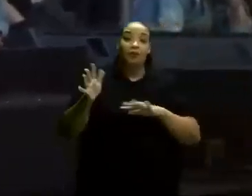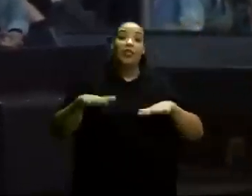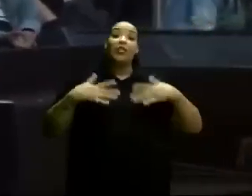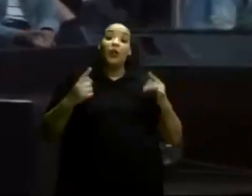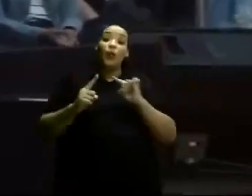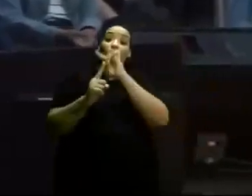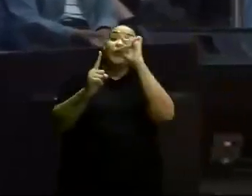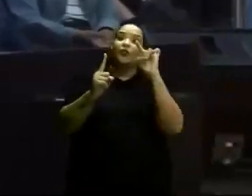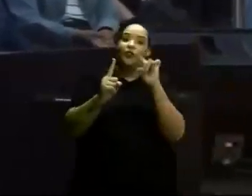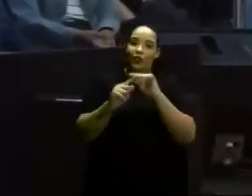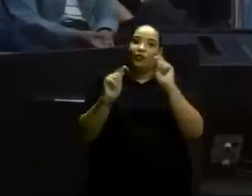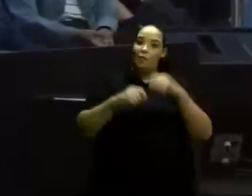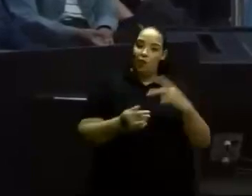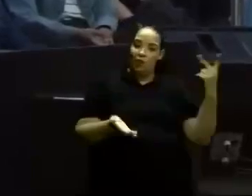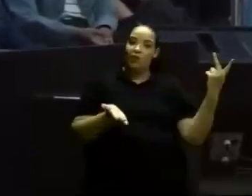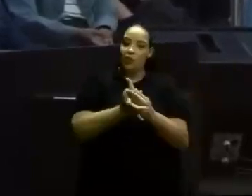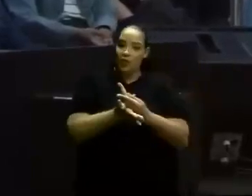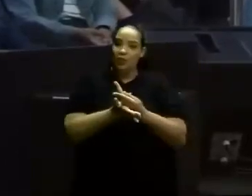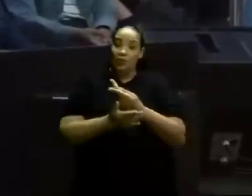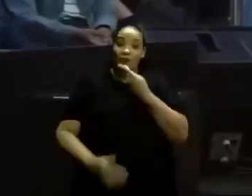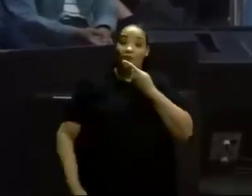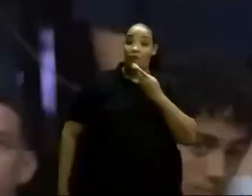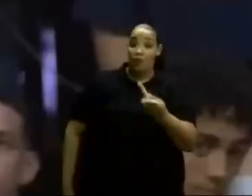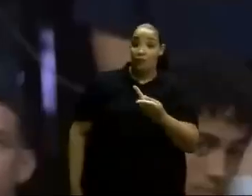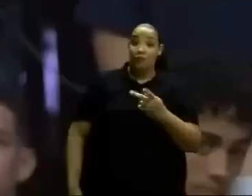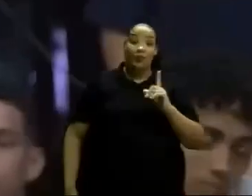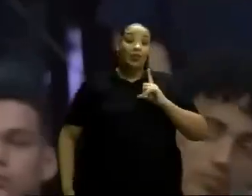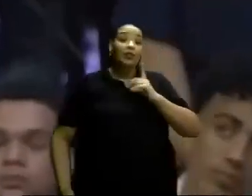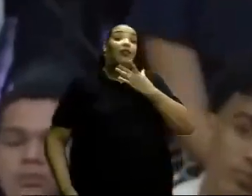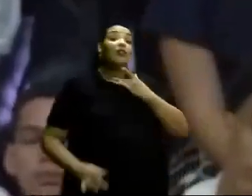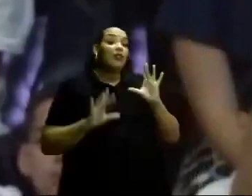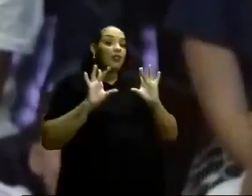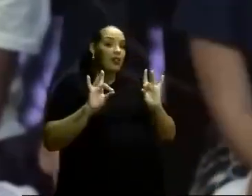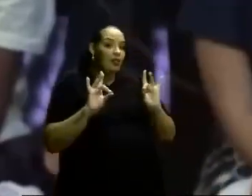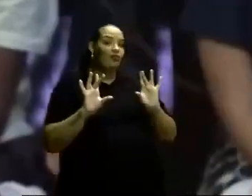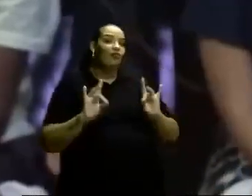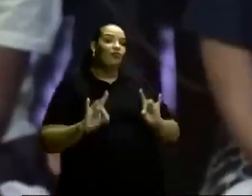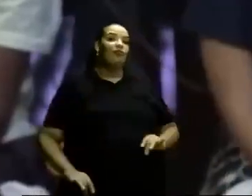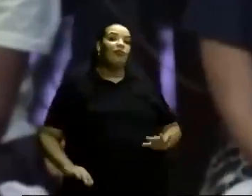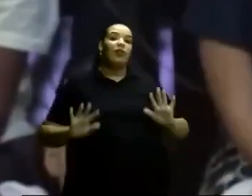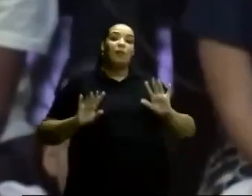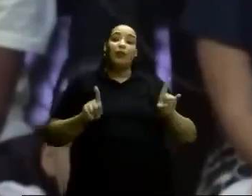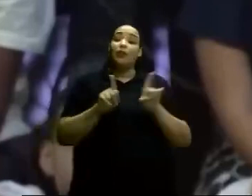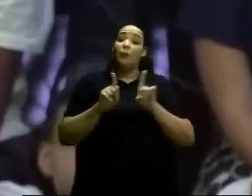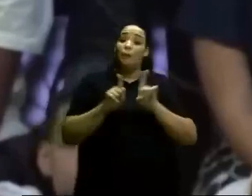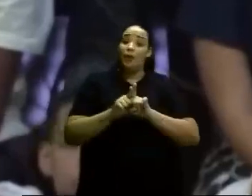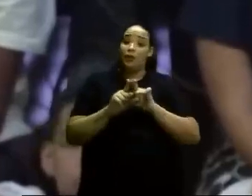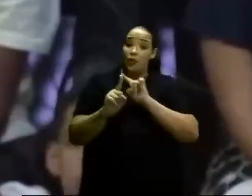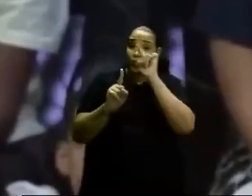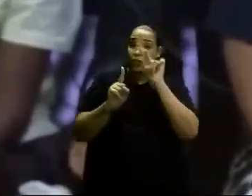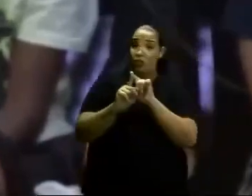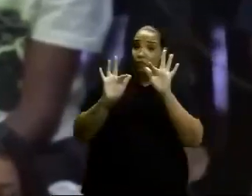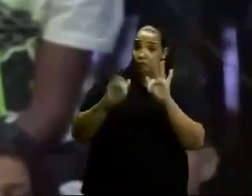se cumprisse a escritura, disse, tenho sede, presta atenção. E para que se cumprisse a